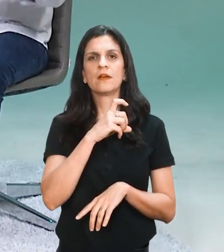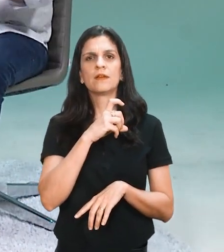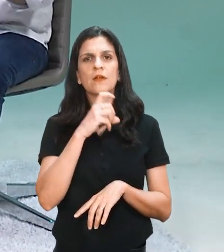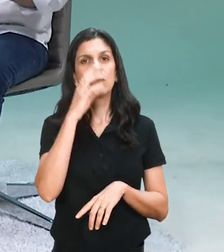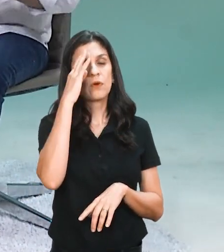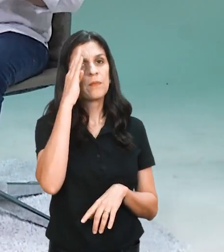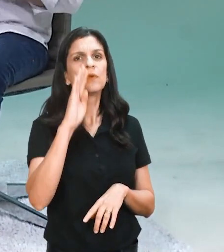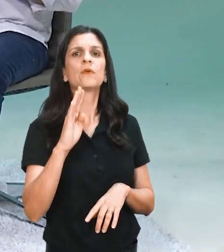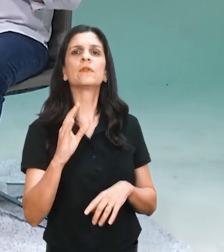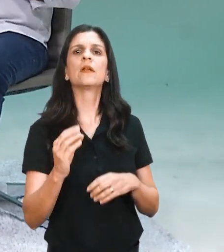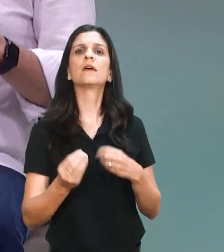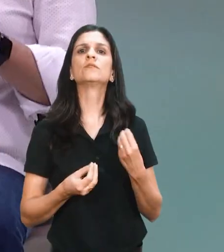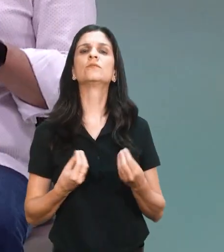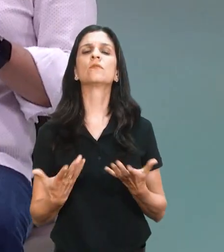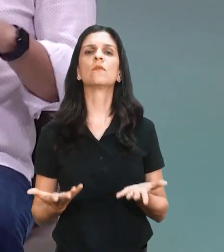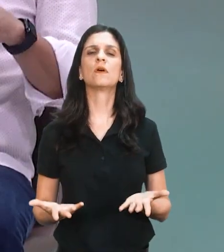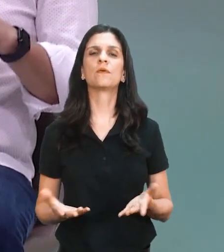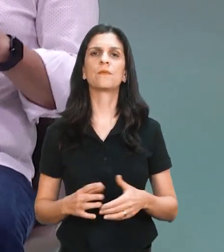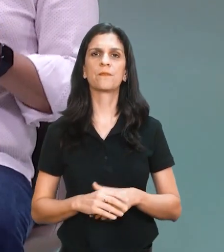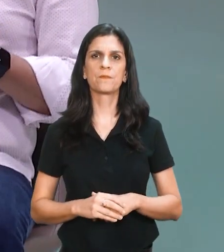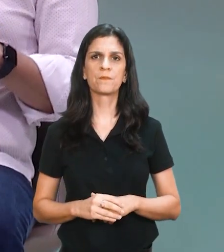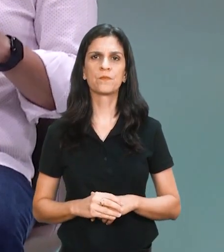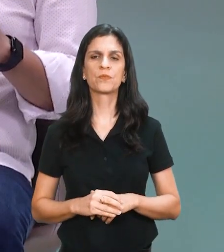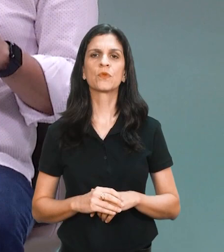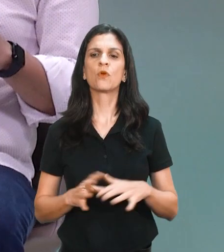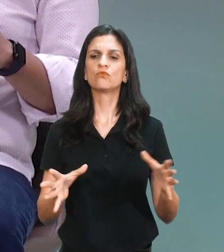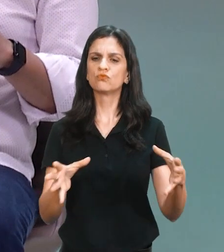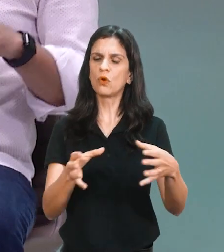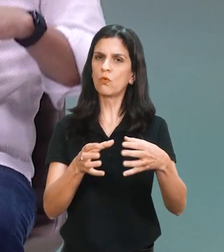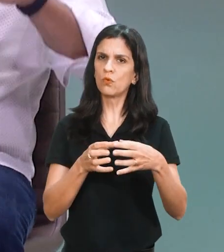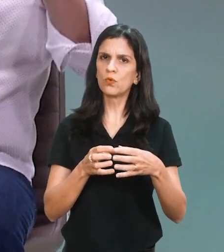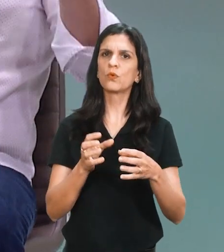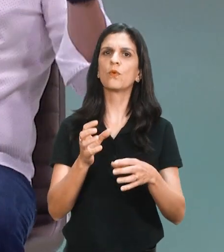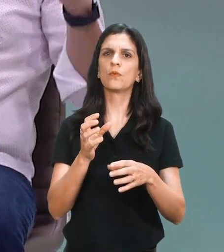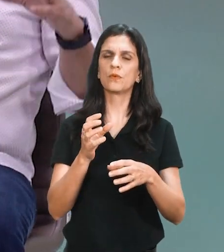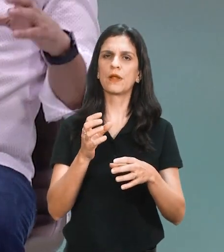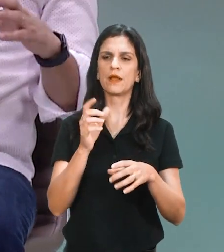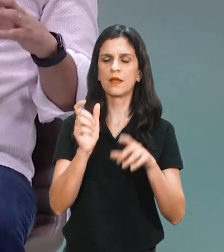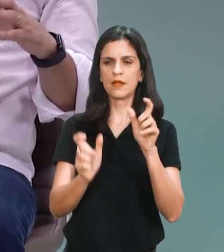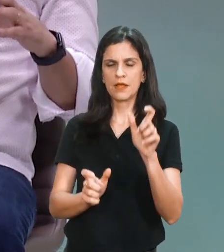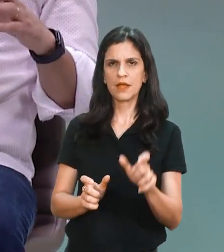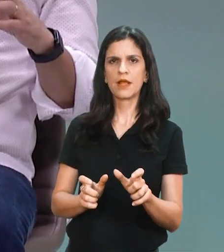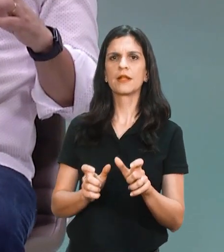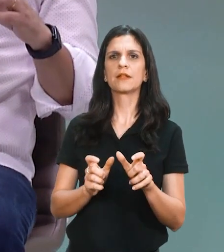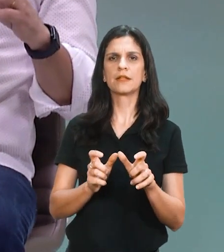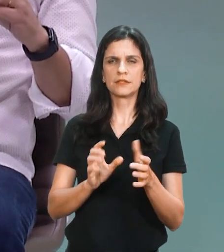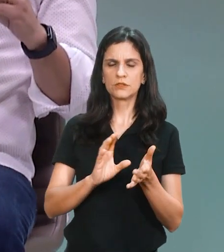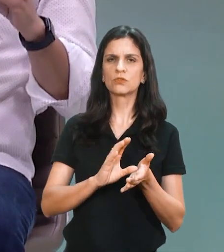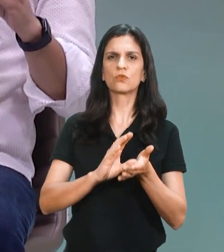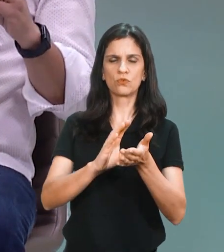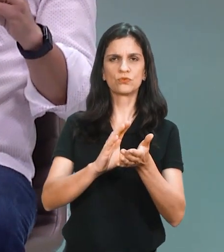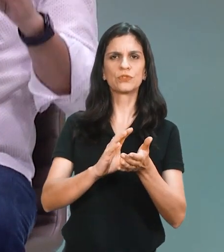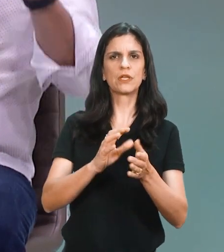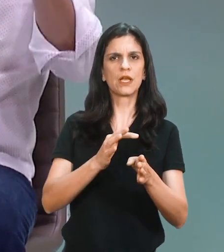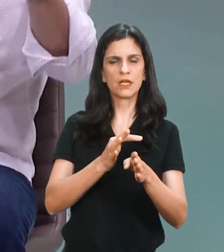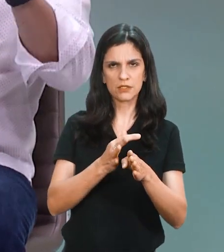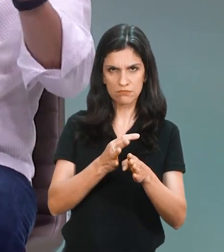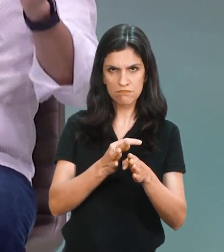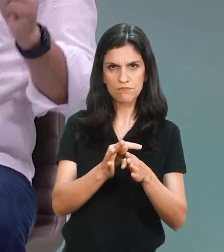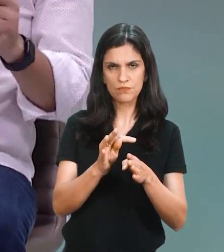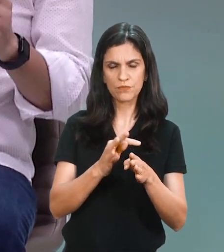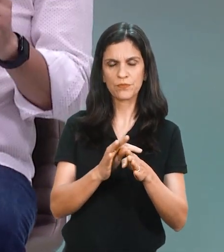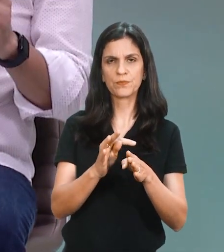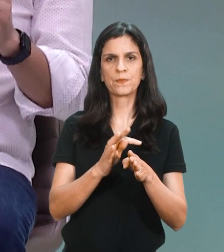qual é a prioridade que você vai dar? Vou estar com algumas conselheiras para conversar, para ver o fluxograma deles, para entender todo